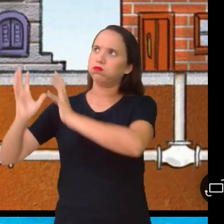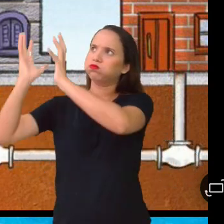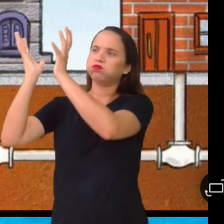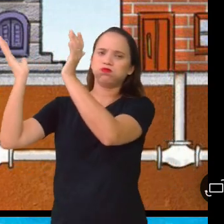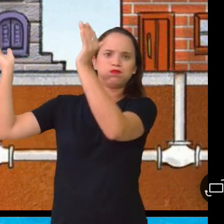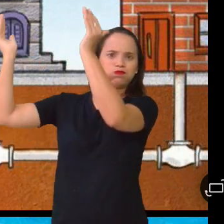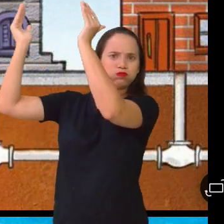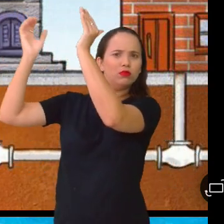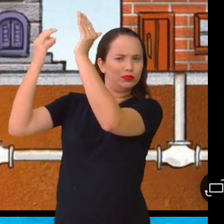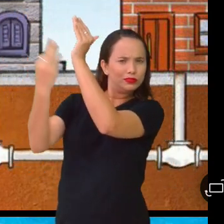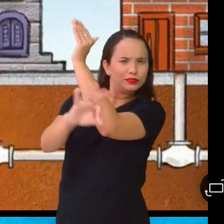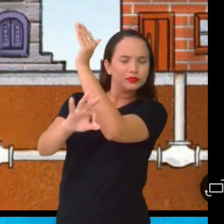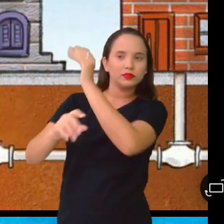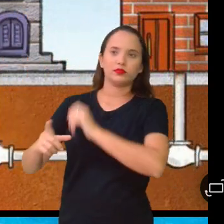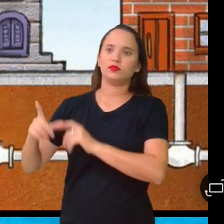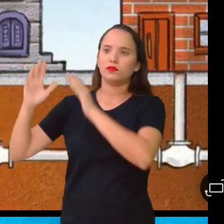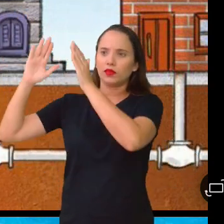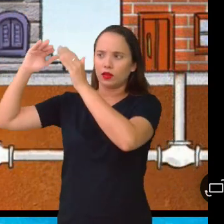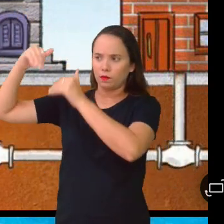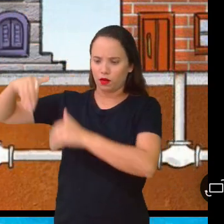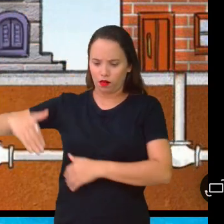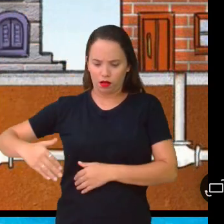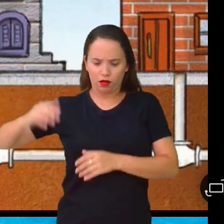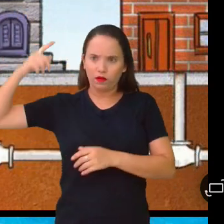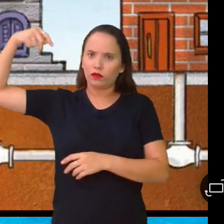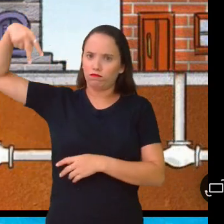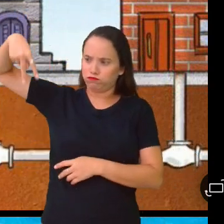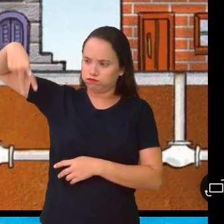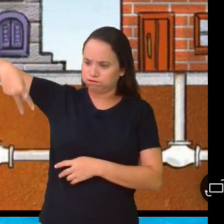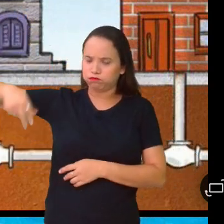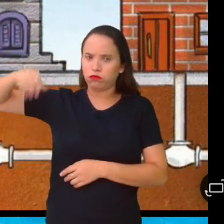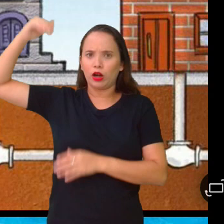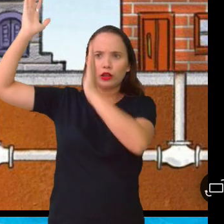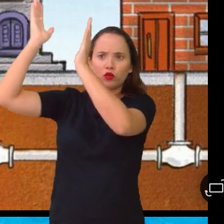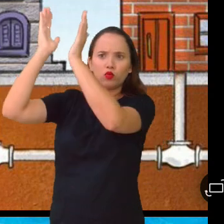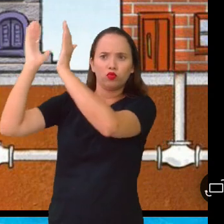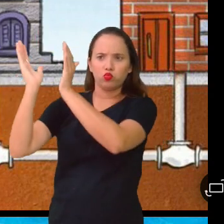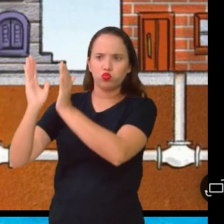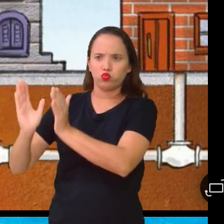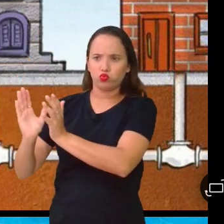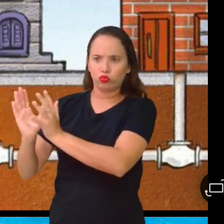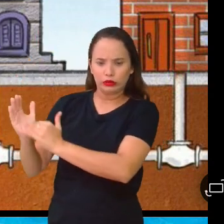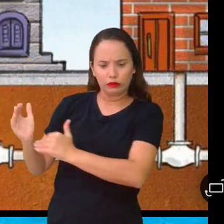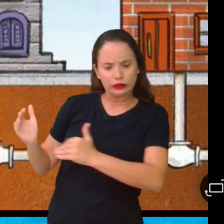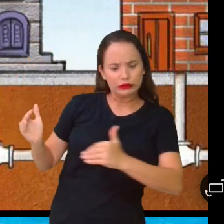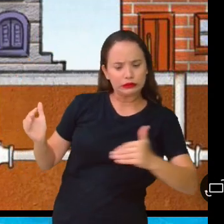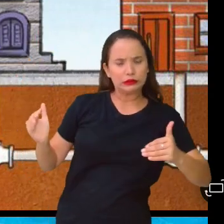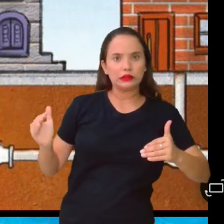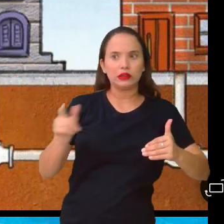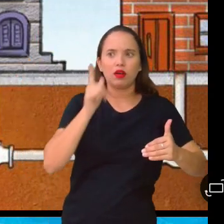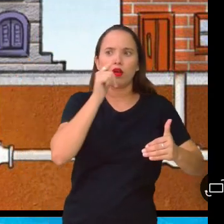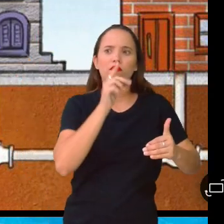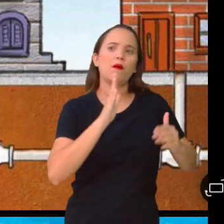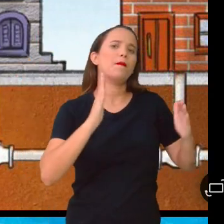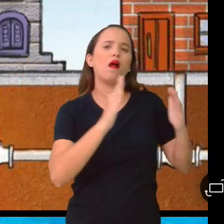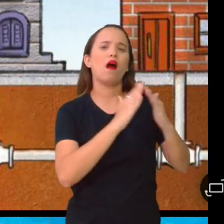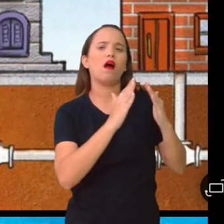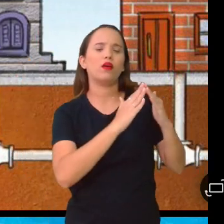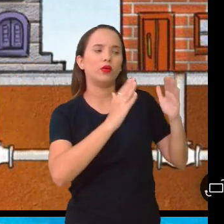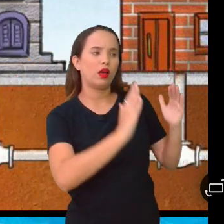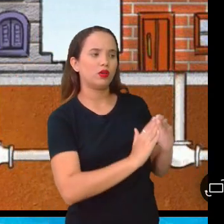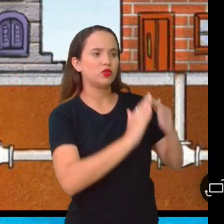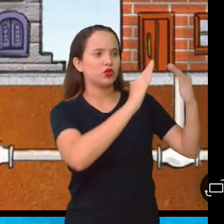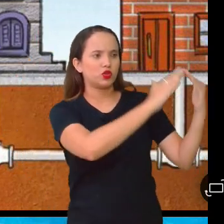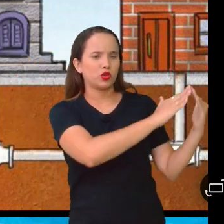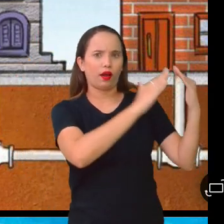gente viu que dessa caixa d'água, ela teve um probleminha aí na encanação, que leva água para